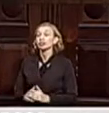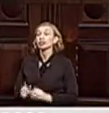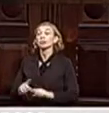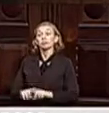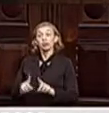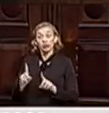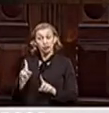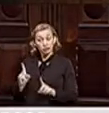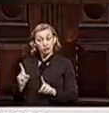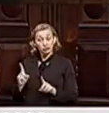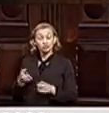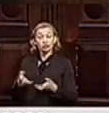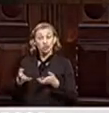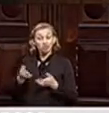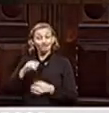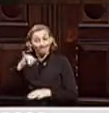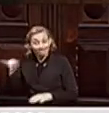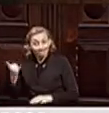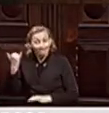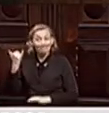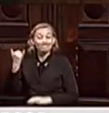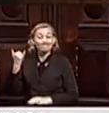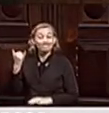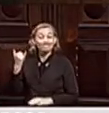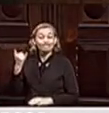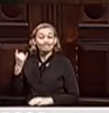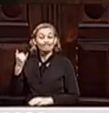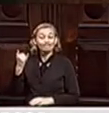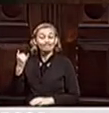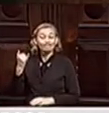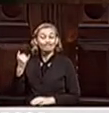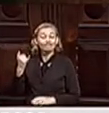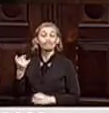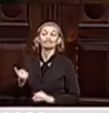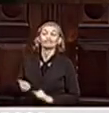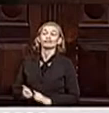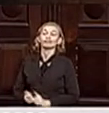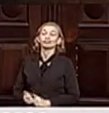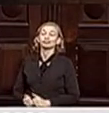Mas eu quero aproveitar esta possibilidade